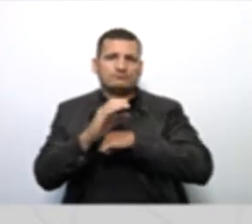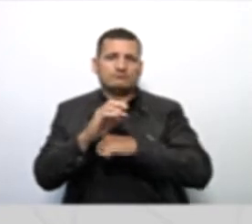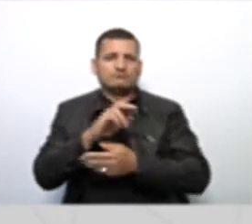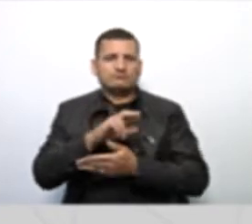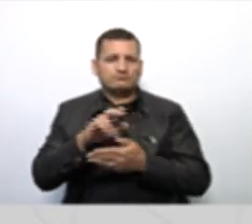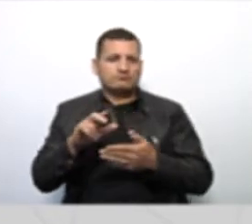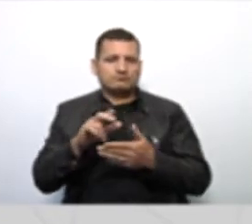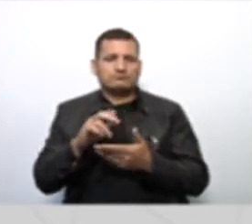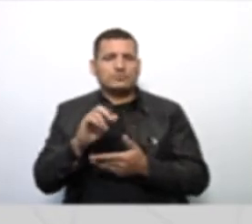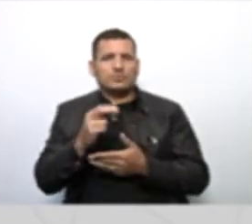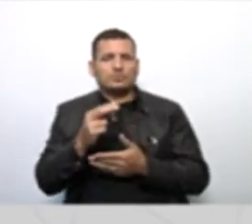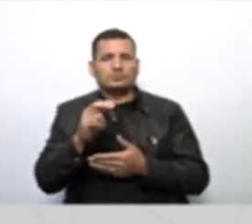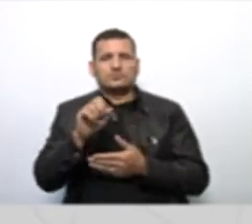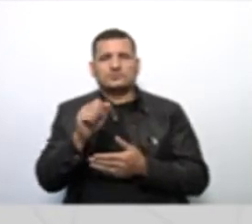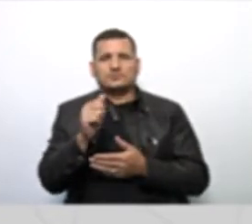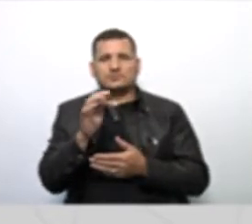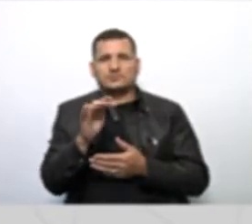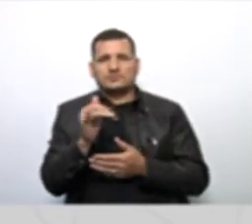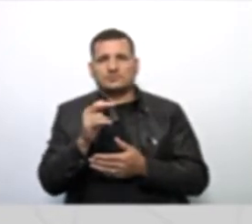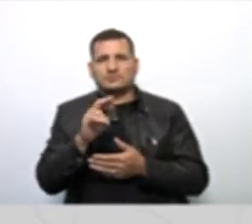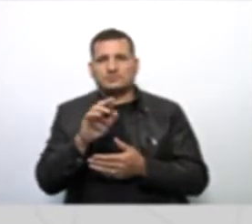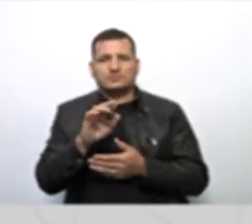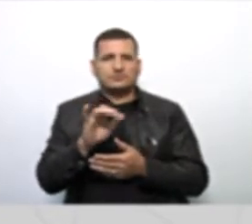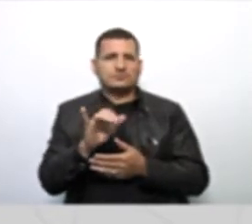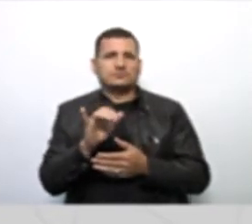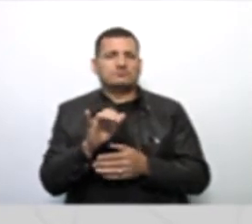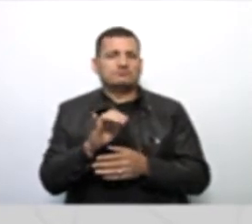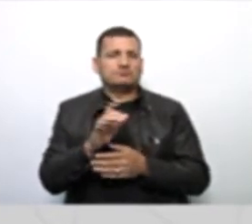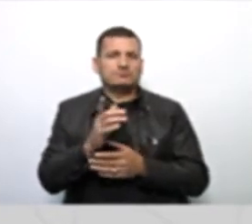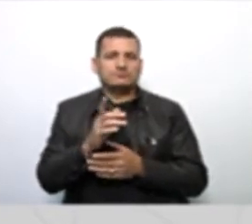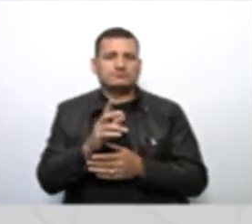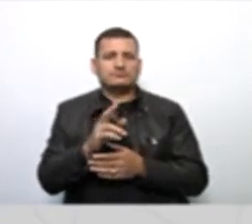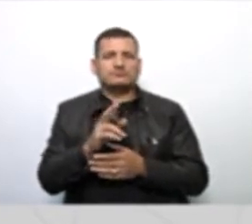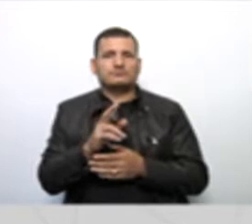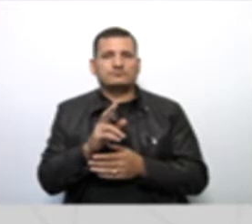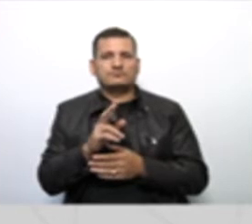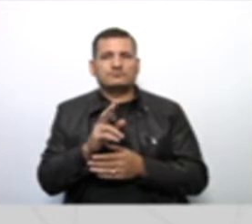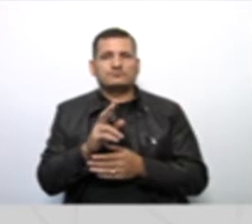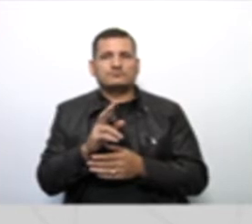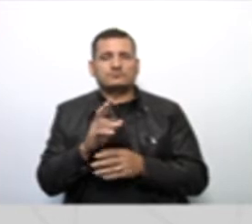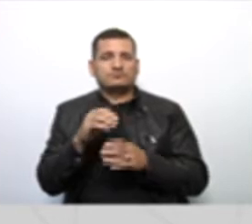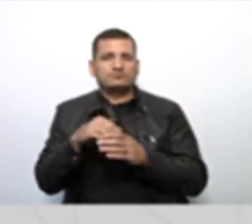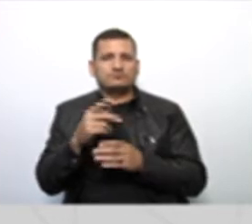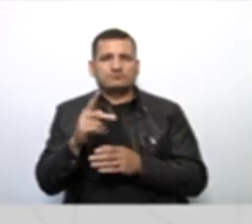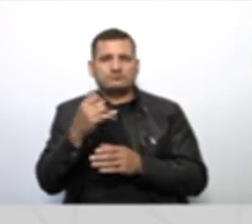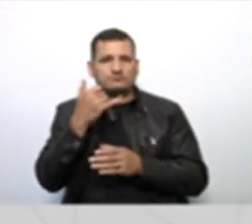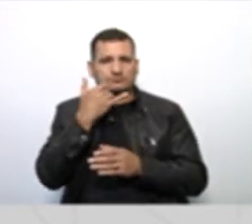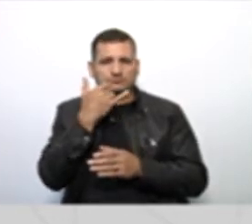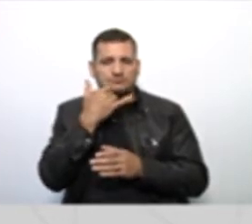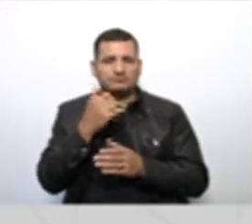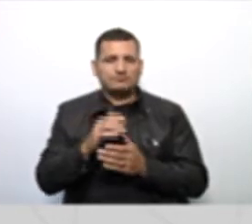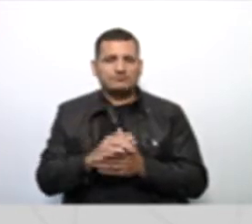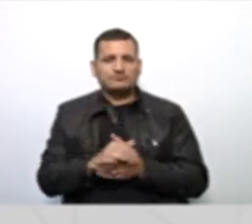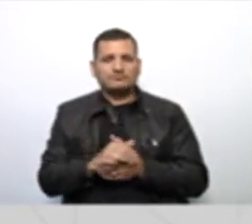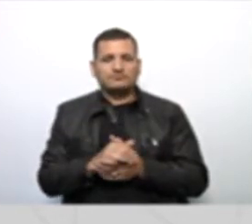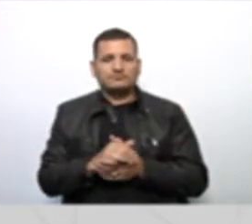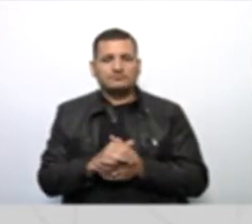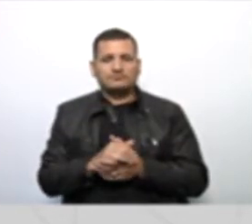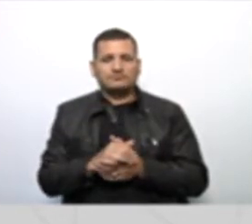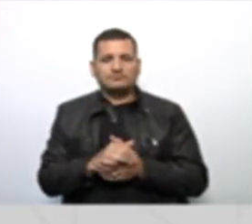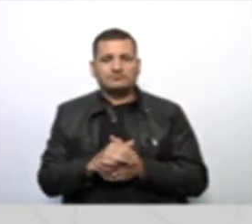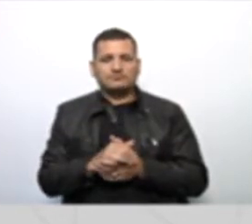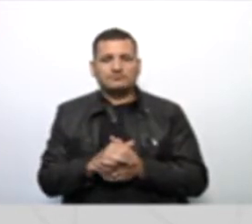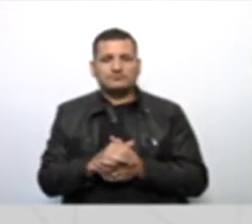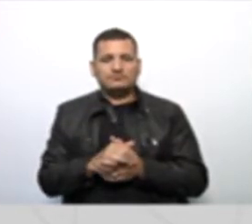Chrome, Safari ou outros instalados, ele vai funcionar no seu celular. Você